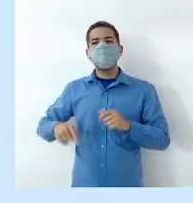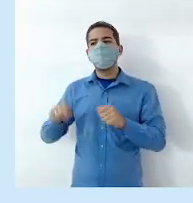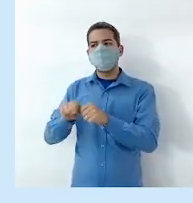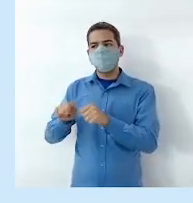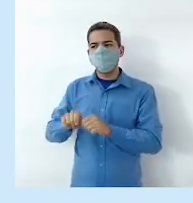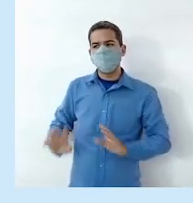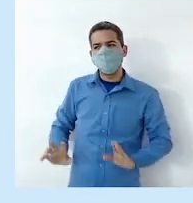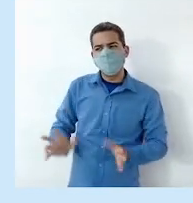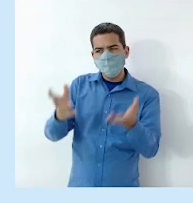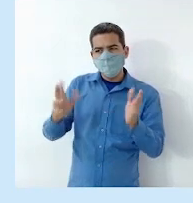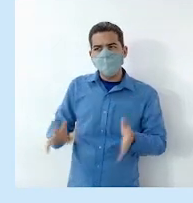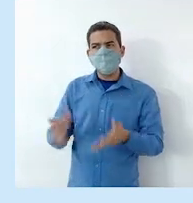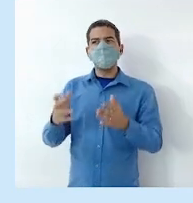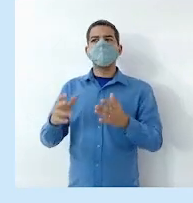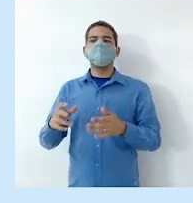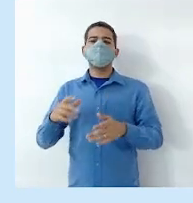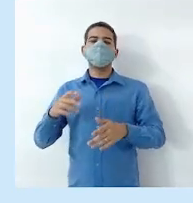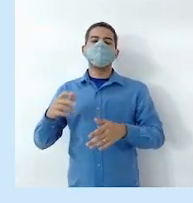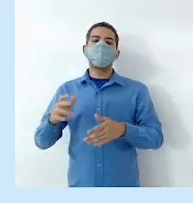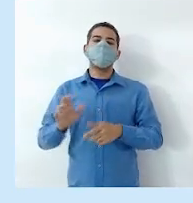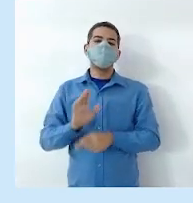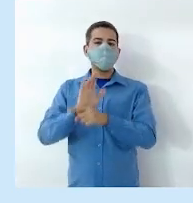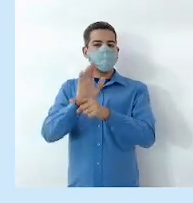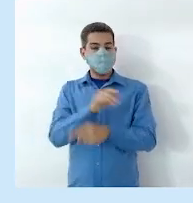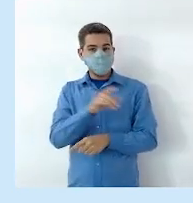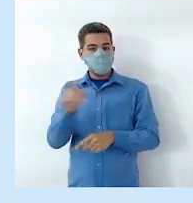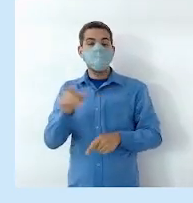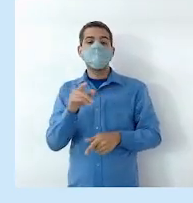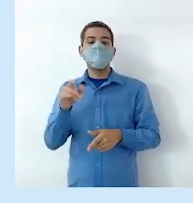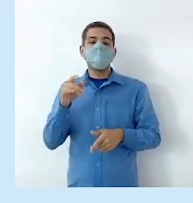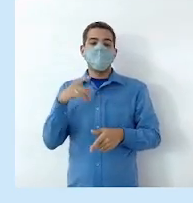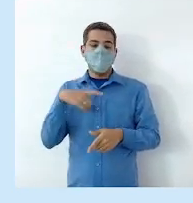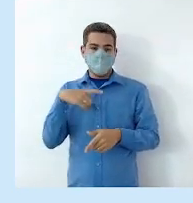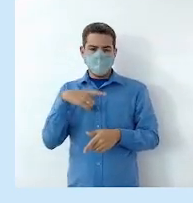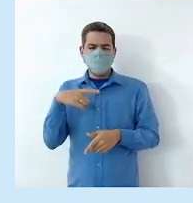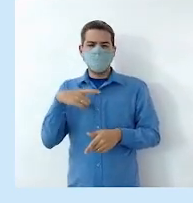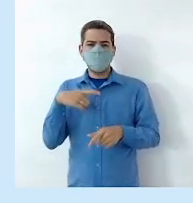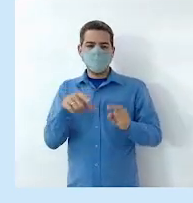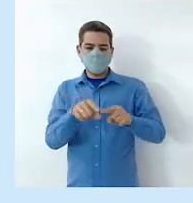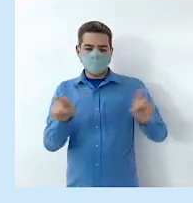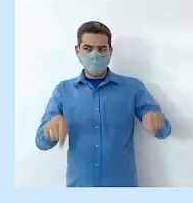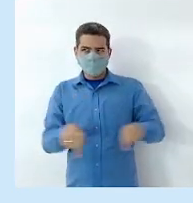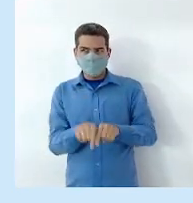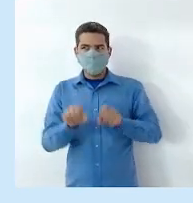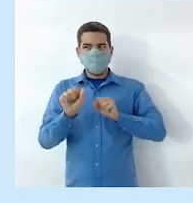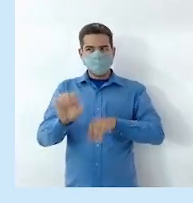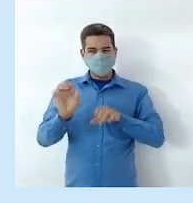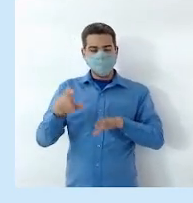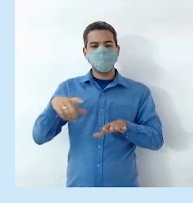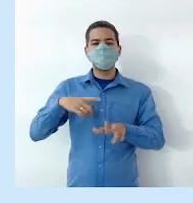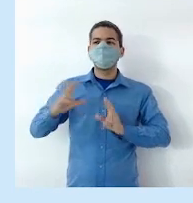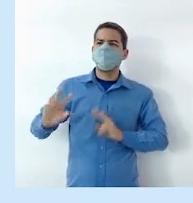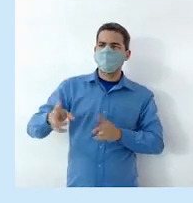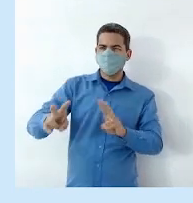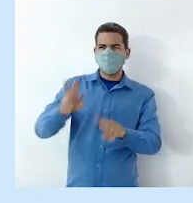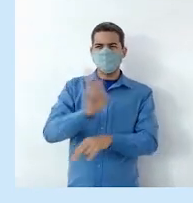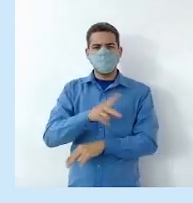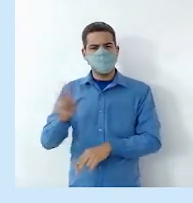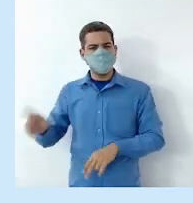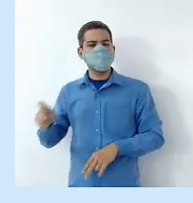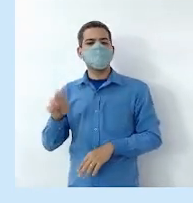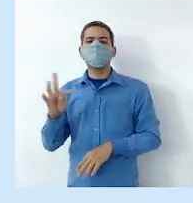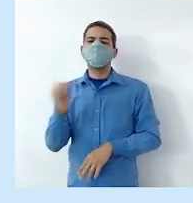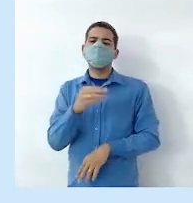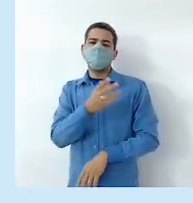estímulo para que vocês possam levar isso para a sala de aula e daí vocês darem continuidade com o professor ou professora